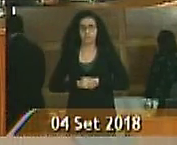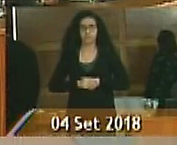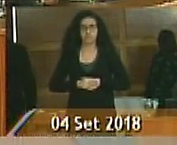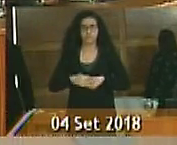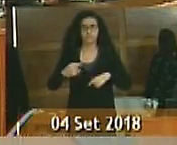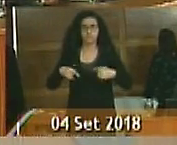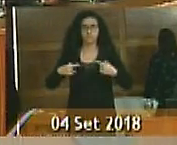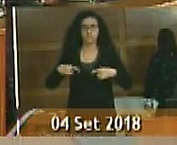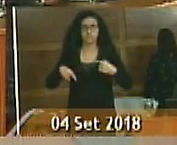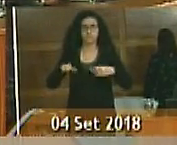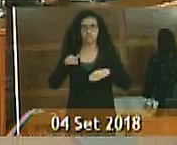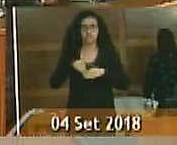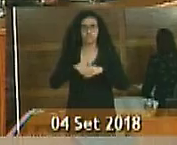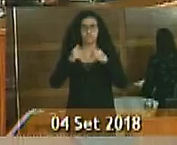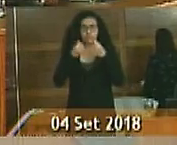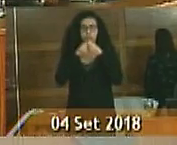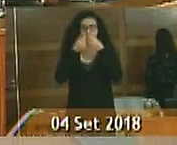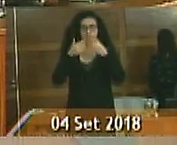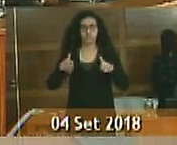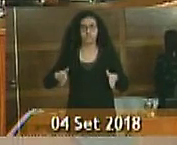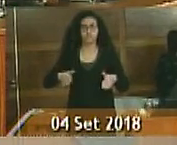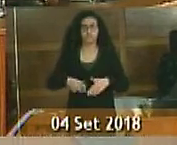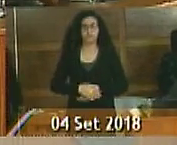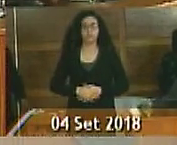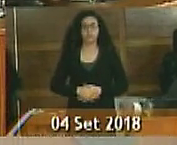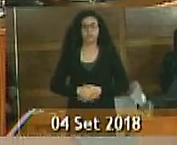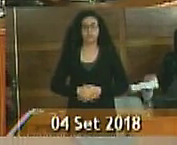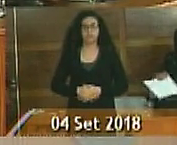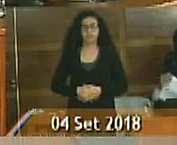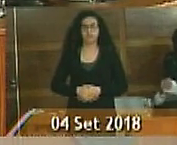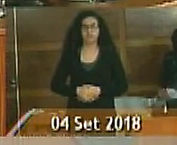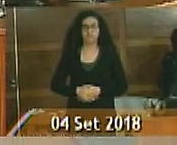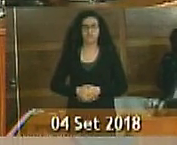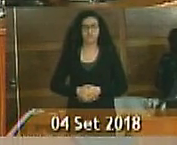Em discussão, 9 oradores, votação